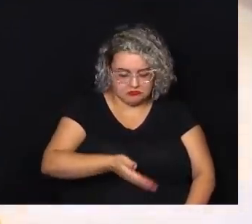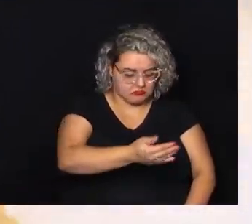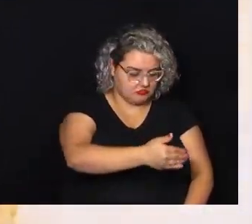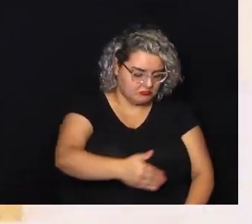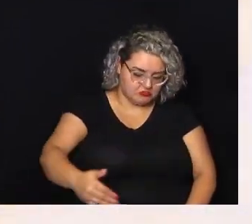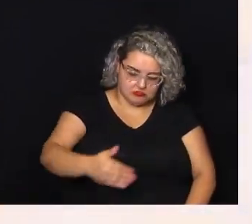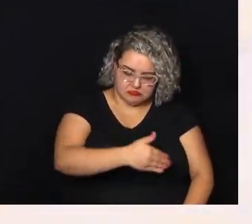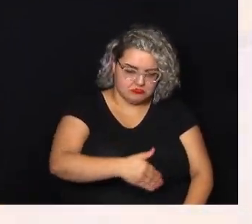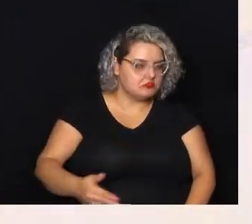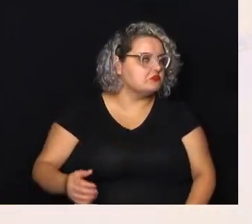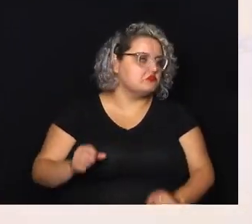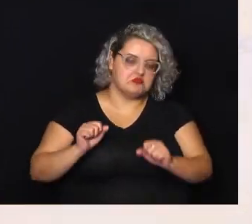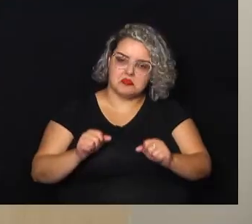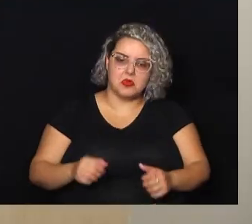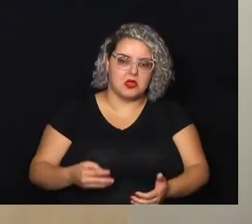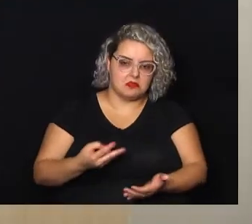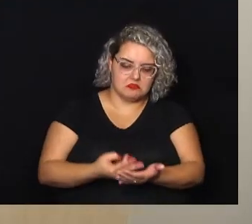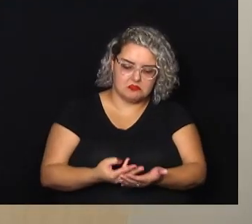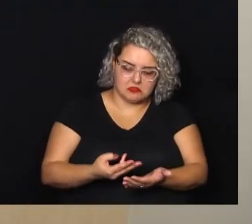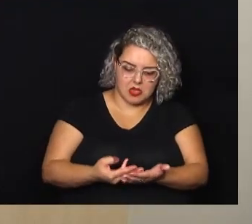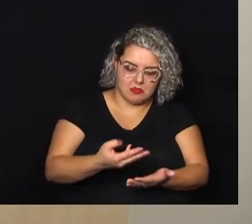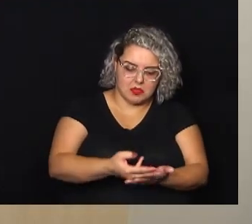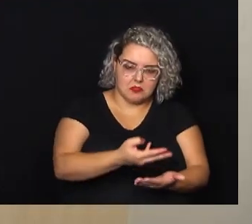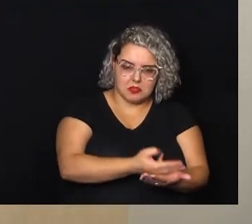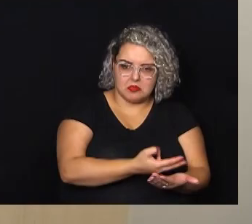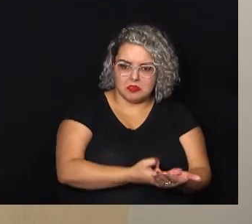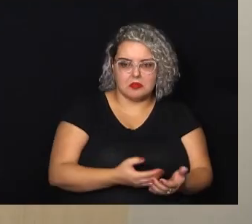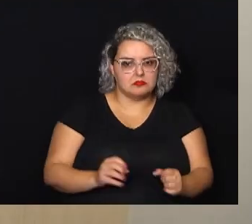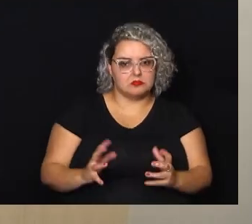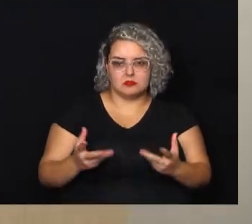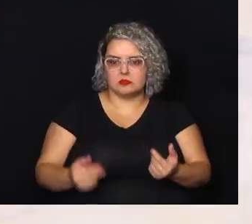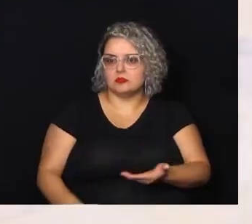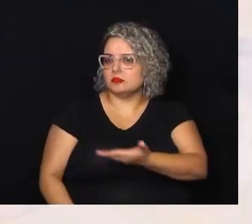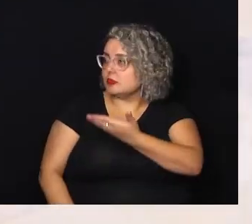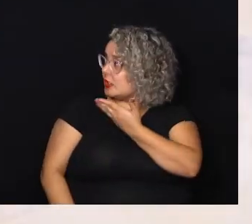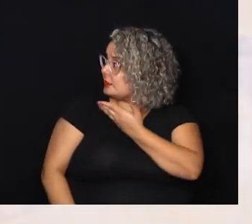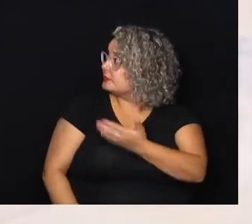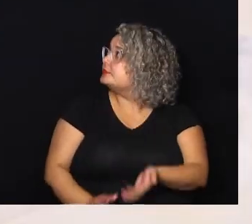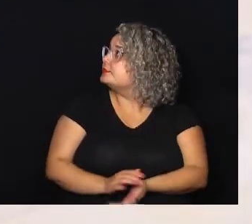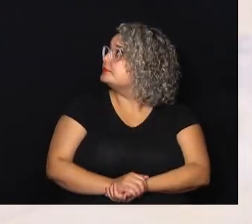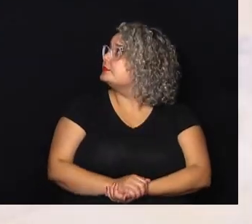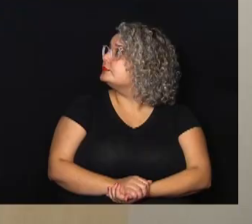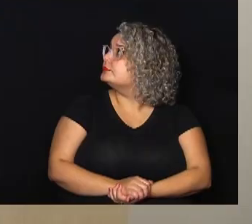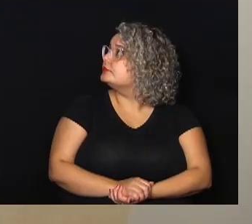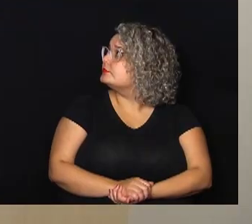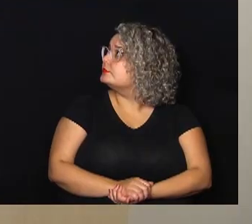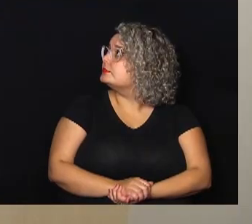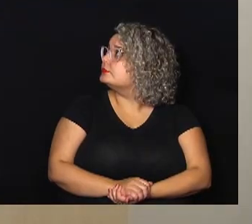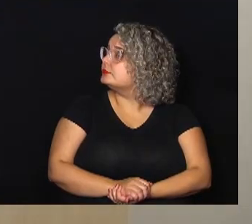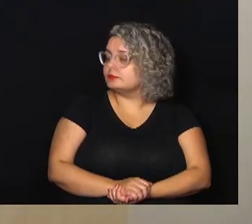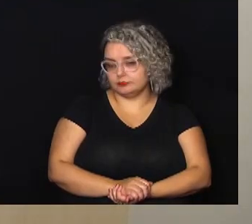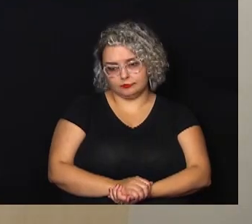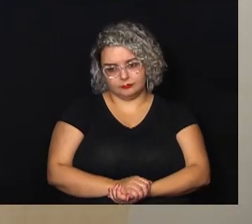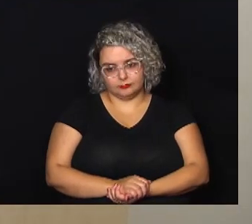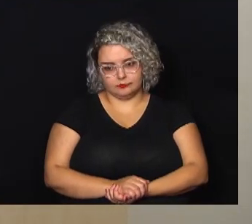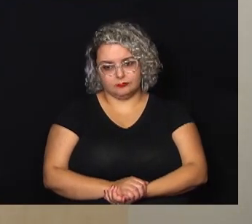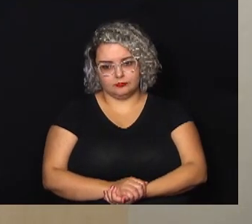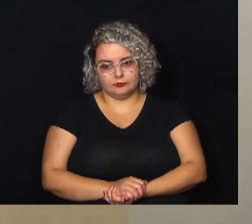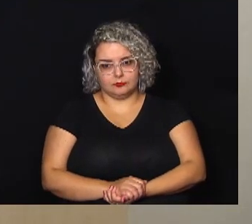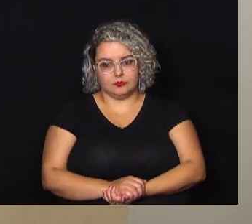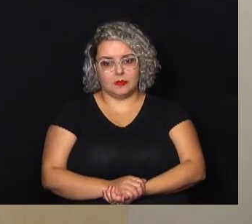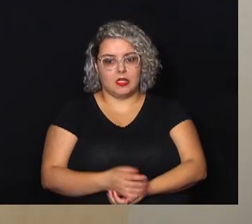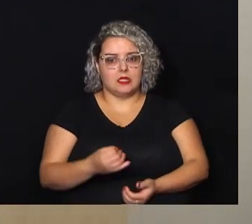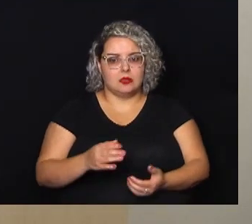cortando os quadradinhos, passar num garfinho, tudo fica, né? Ó, e agora esse é o formatinho. Se fica com